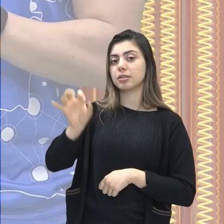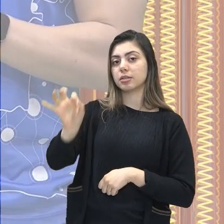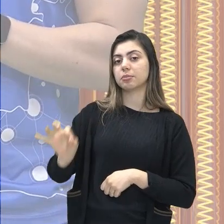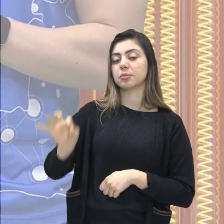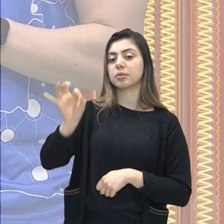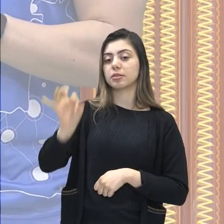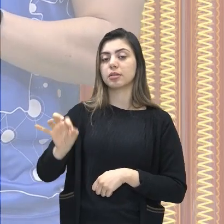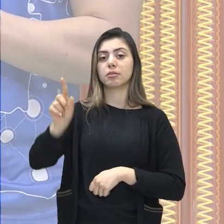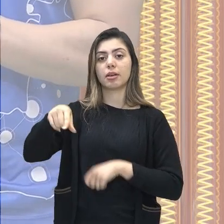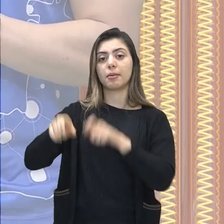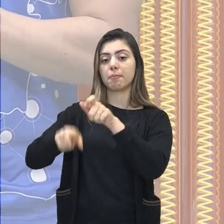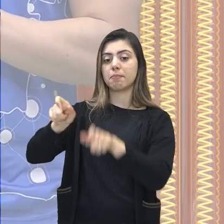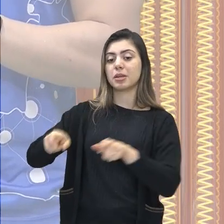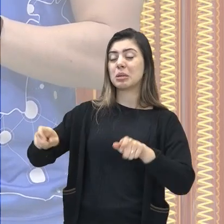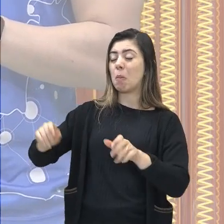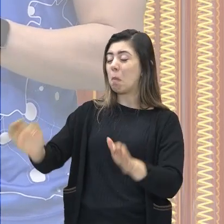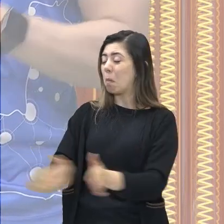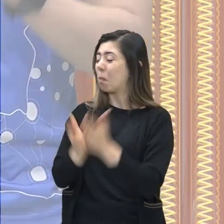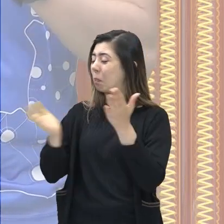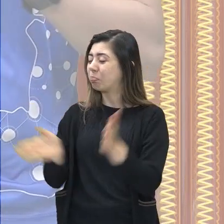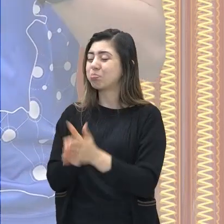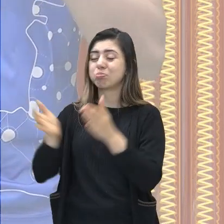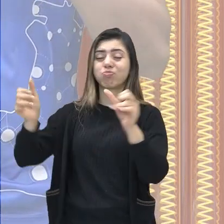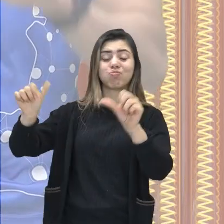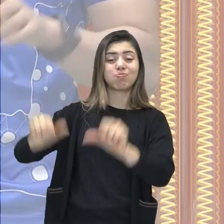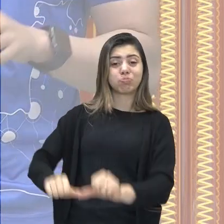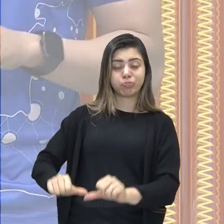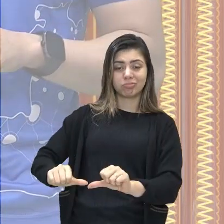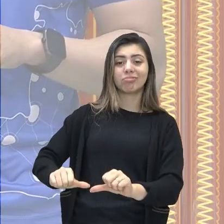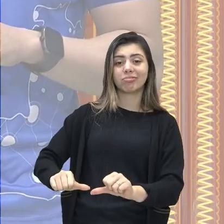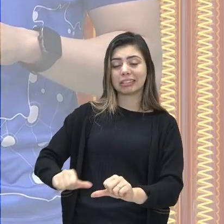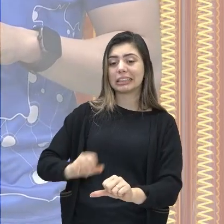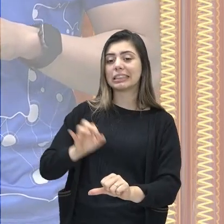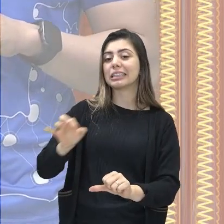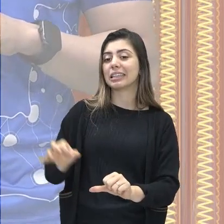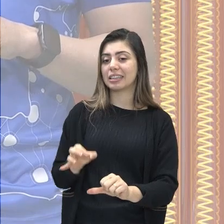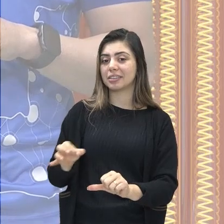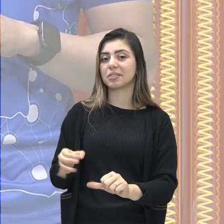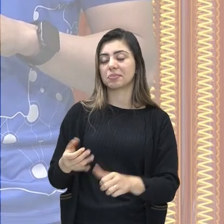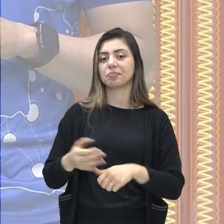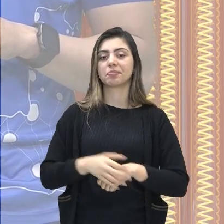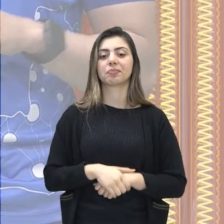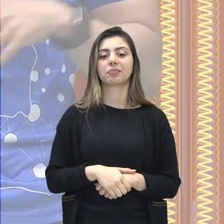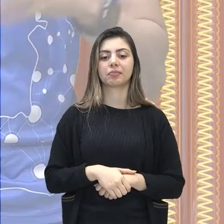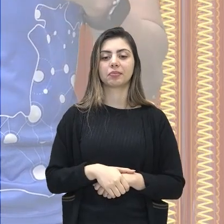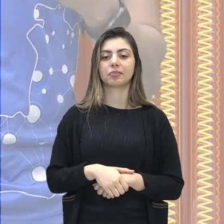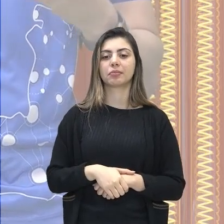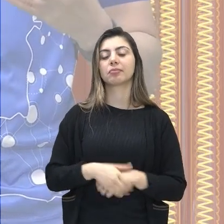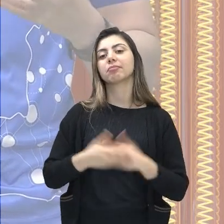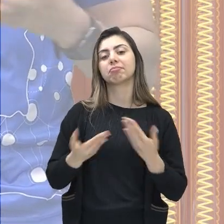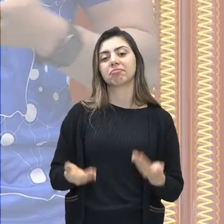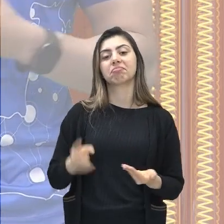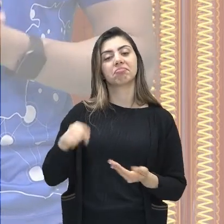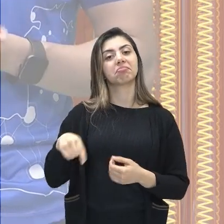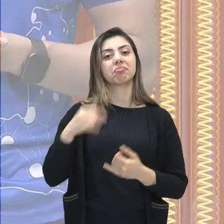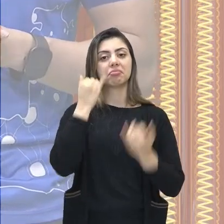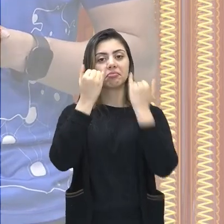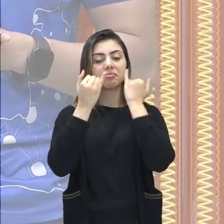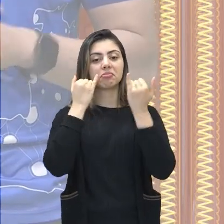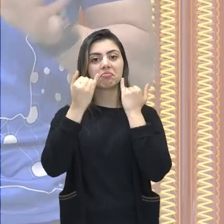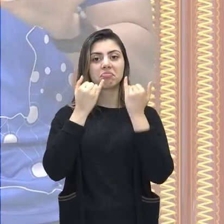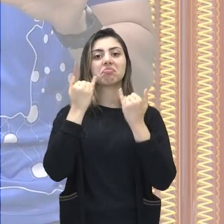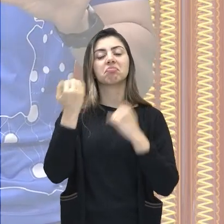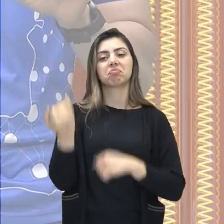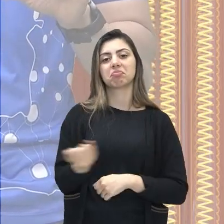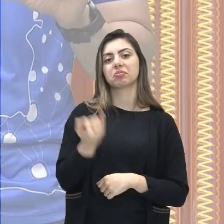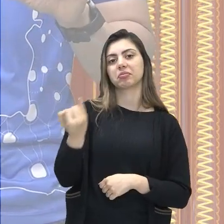12,5% de pessoas em extrema pobreza, abaixo ali da chamada linha da pobreza, certo? Esse é um percentual